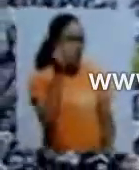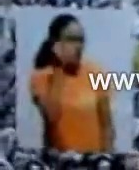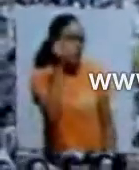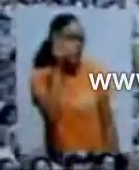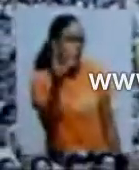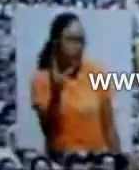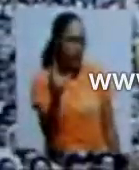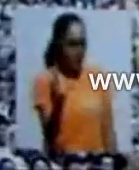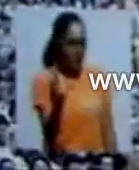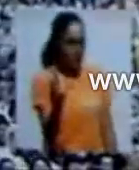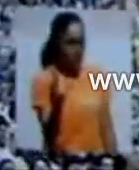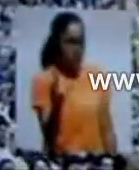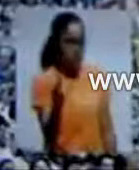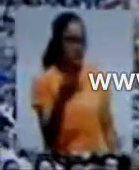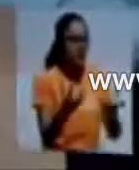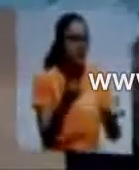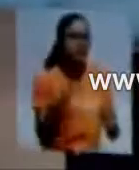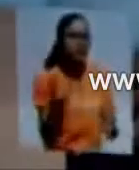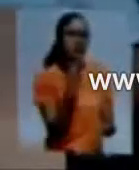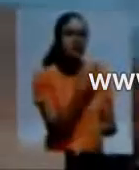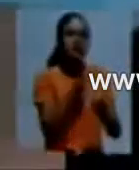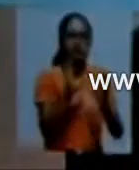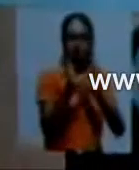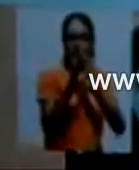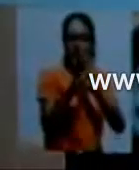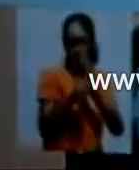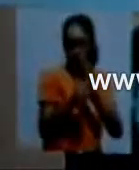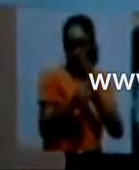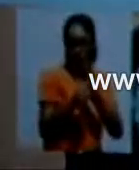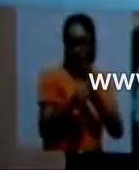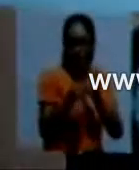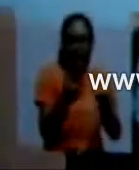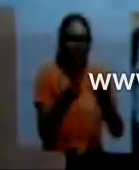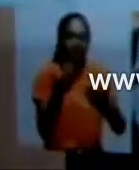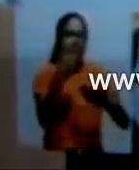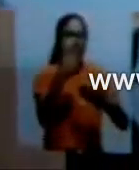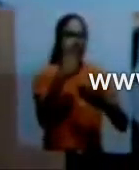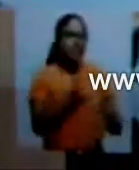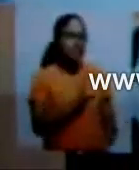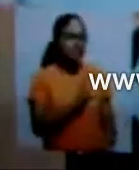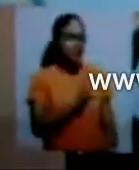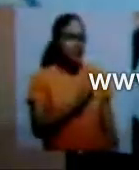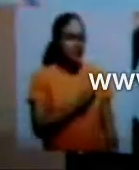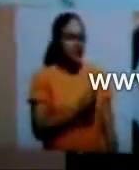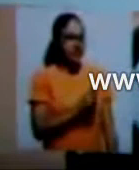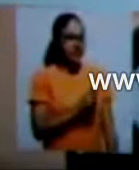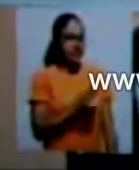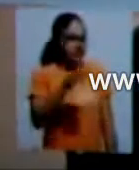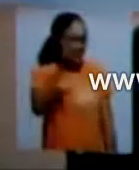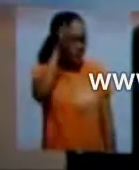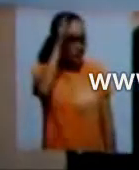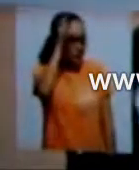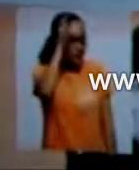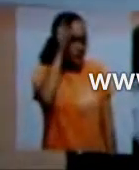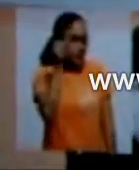Ele aproveita que você está falando. Ele sempre dá um jeitinho de se infiltrar ali, né? Ah, danado.